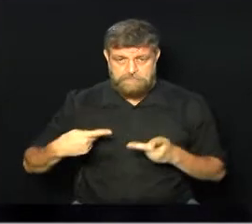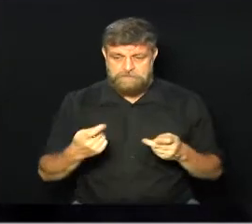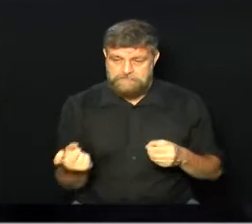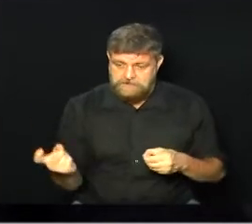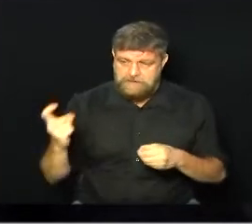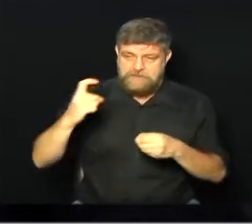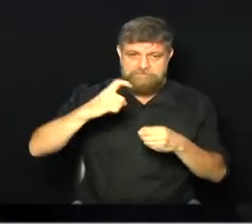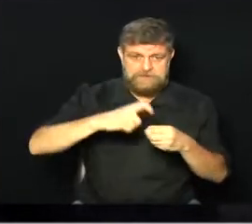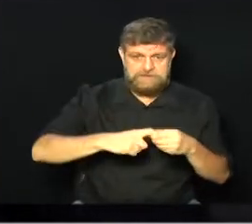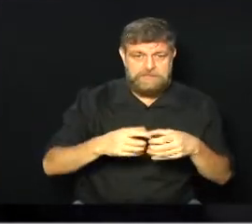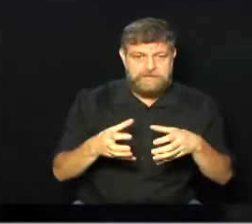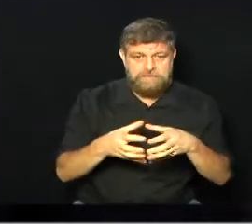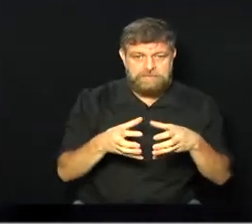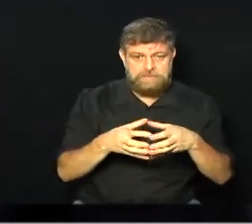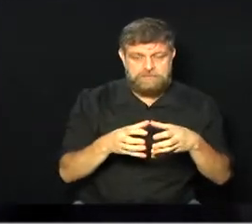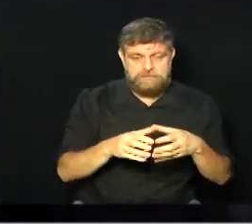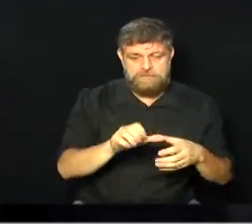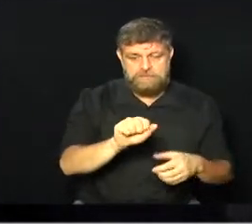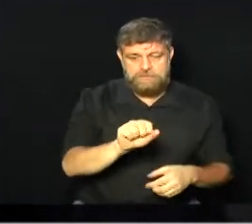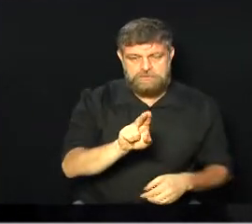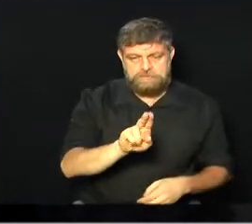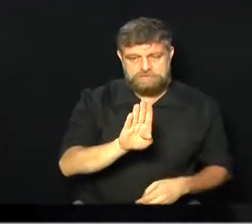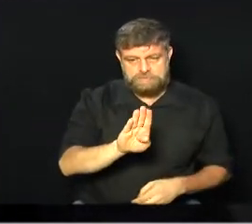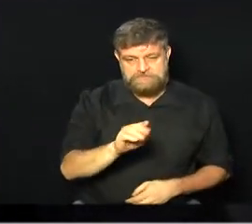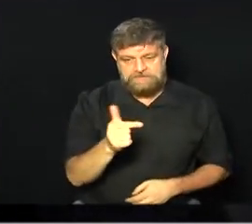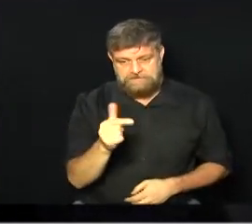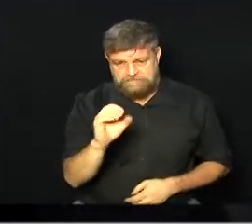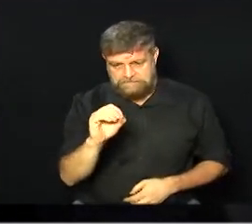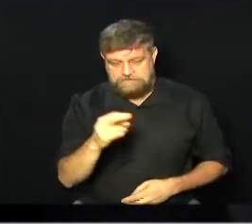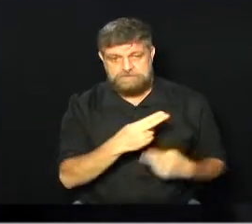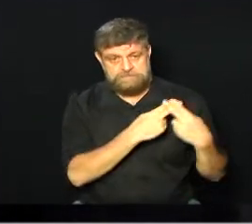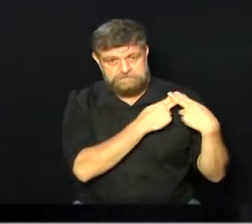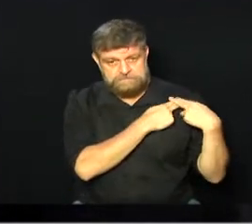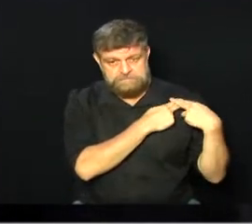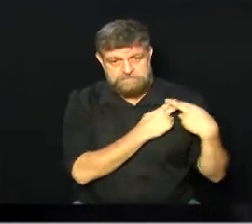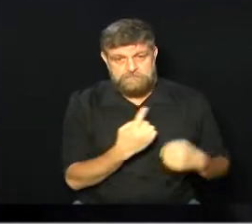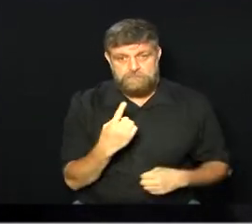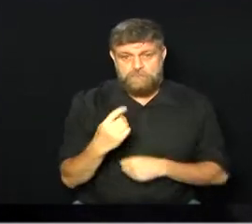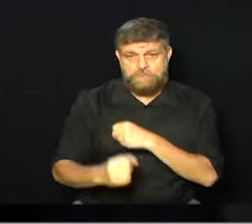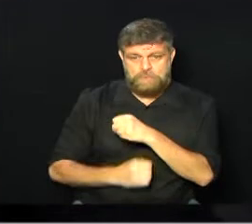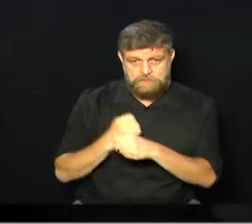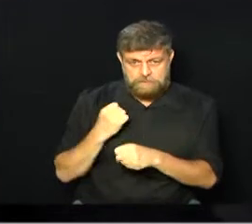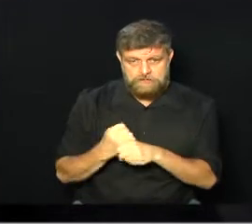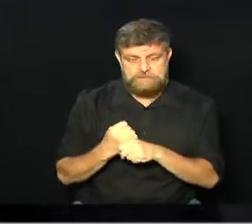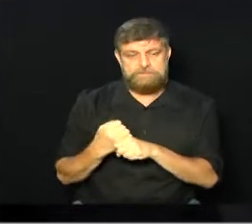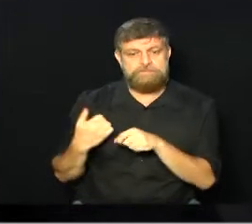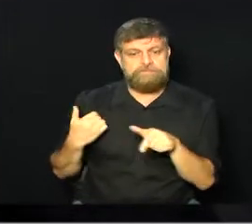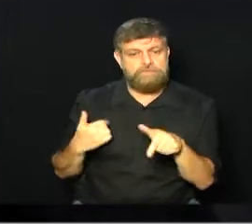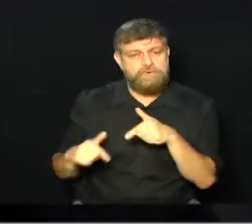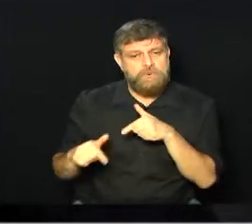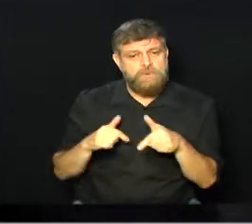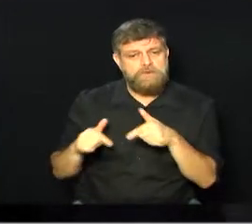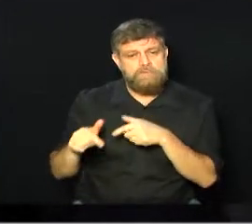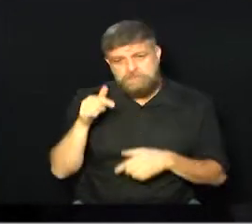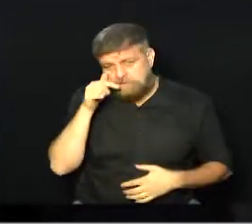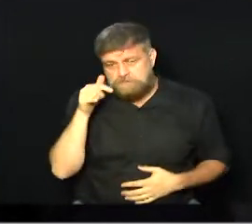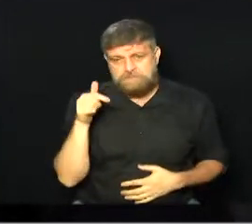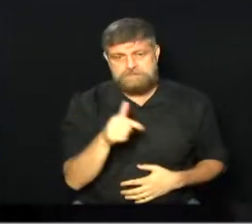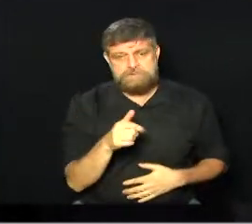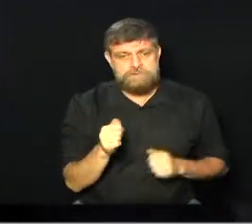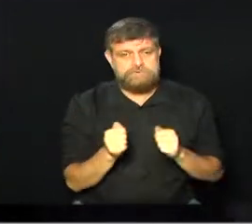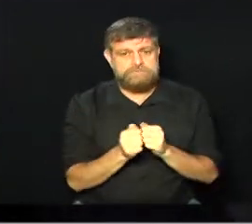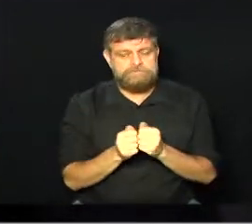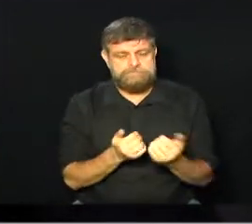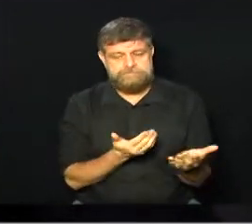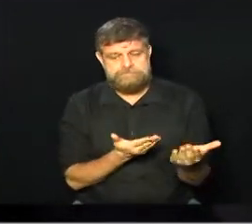assumindo o Sub-20. E temos quase um ano aí já desempenhando um trabalho muito interessante com os jovens, temos